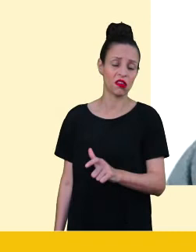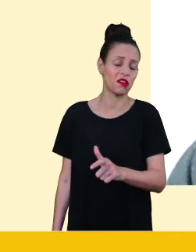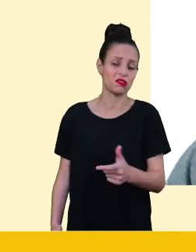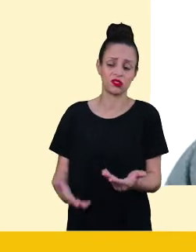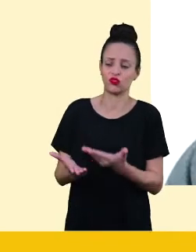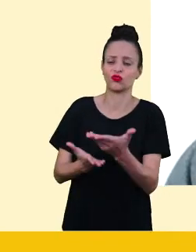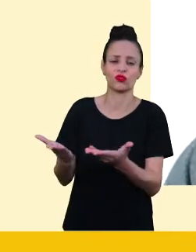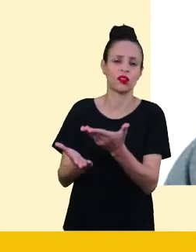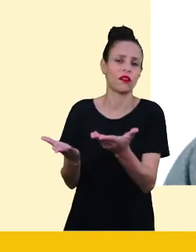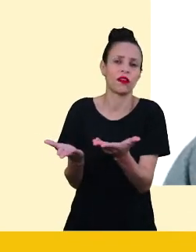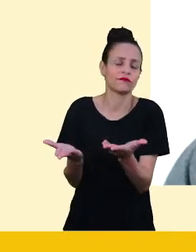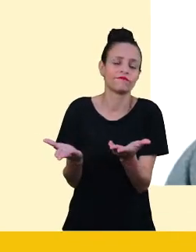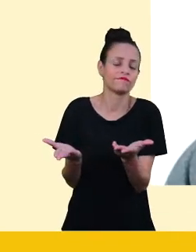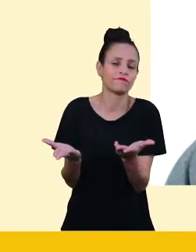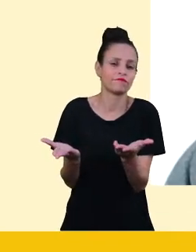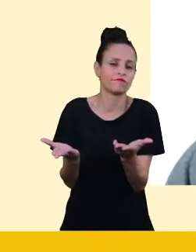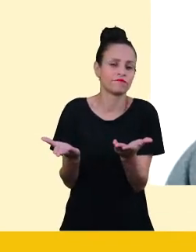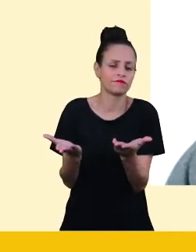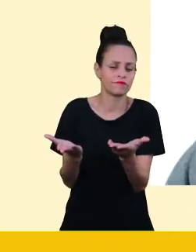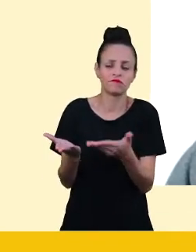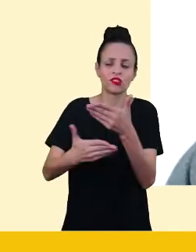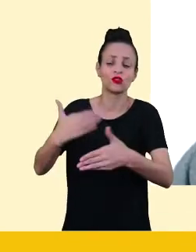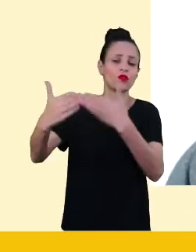de buscar o desenvolvimento, né?